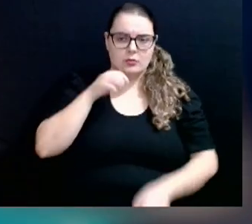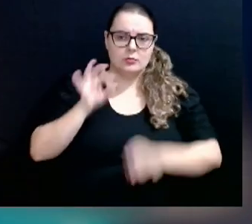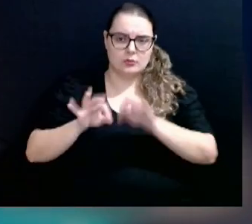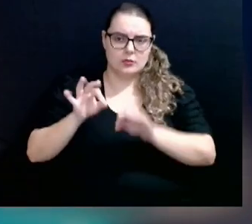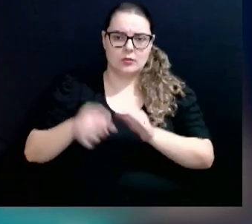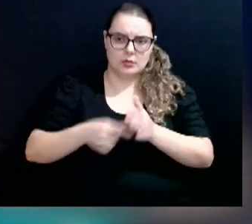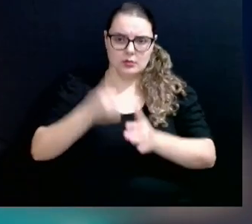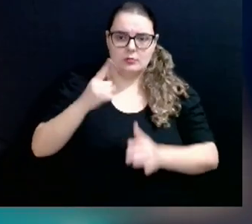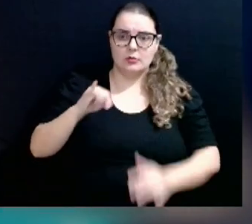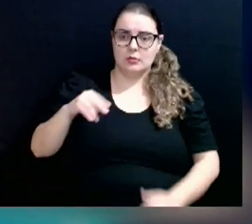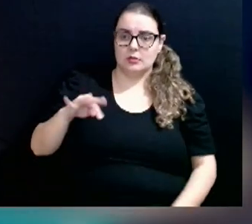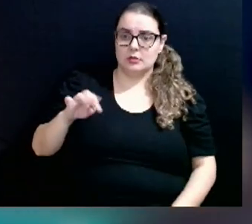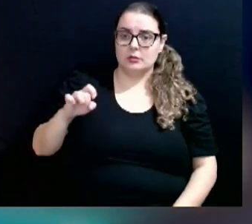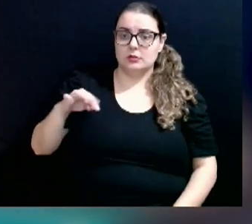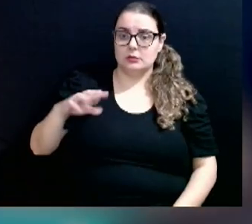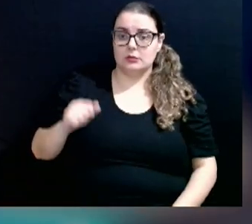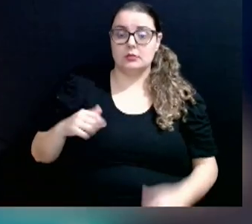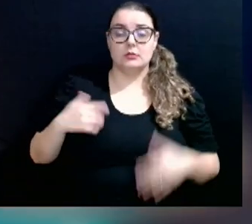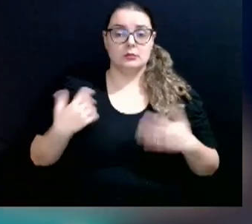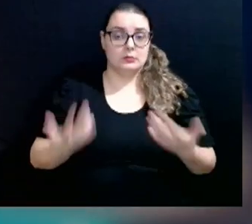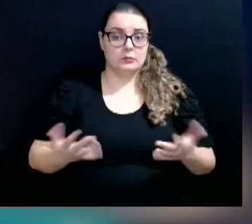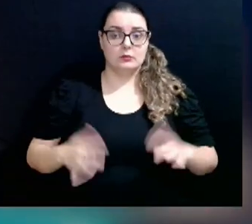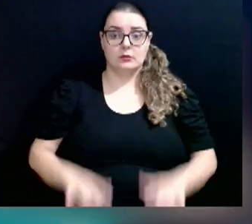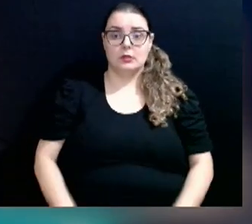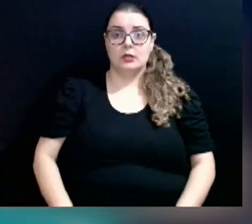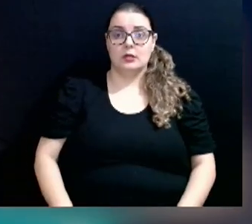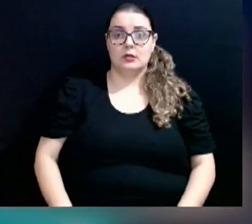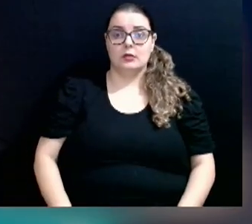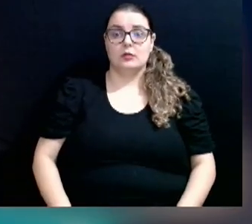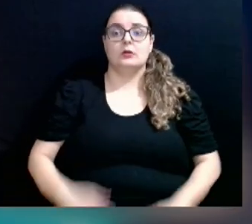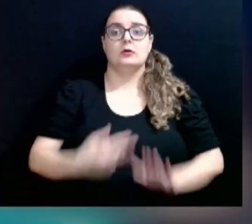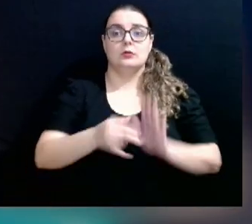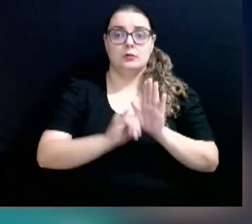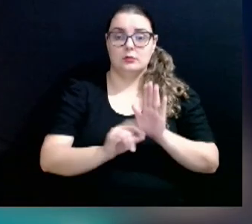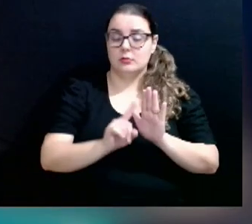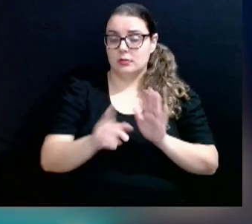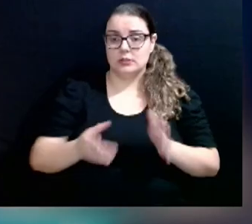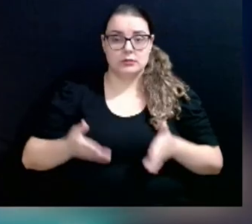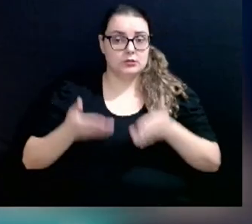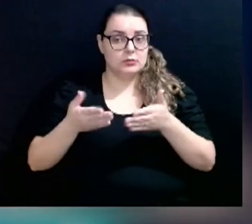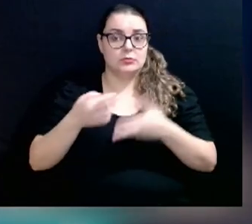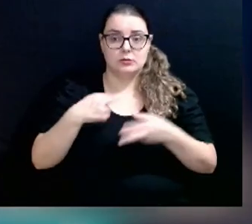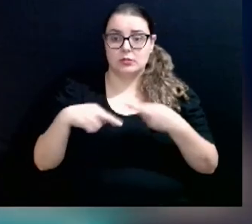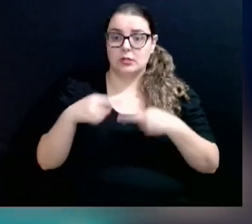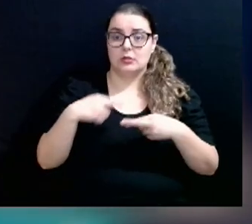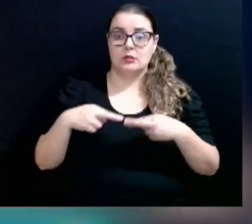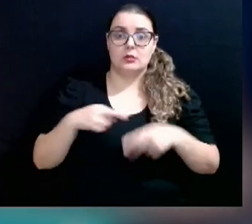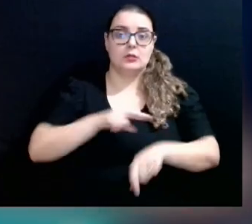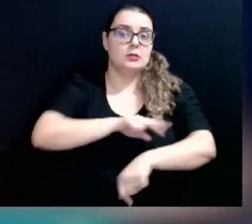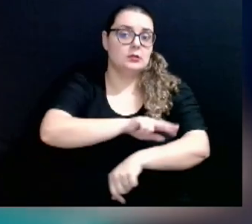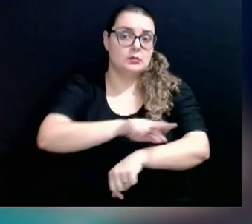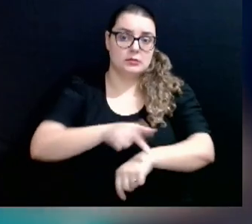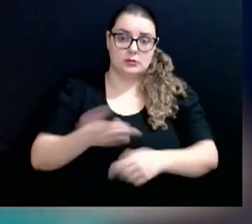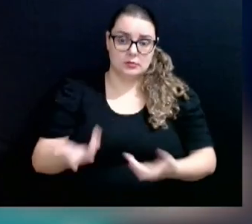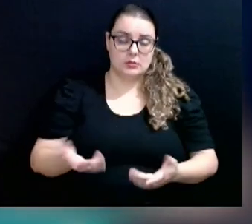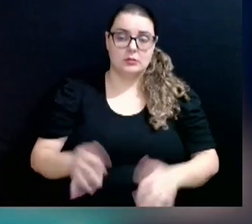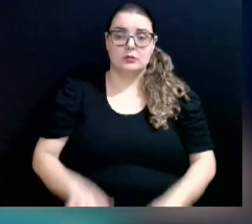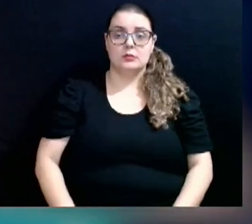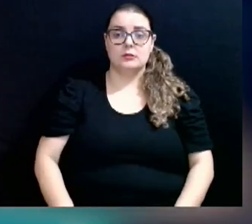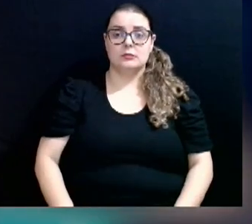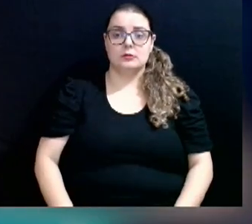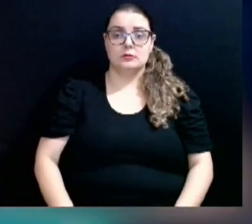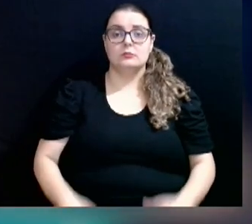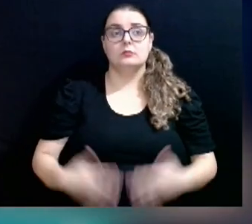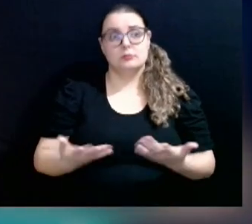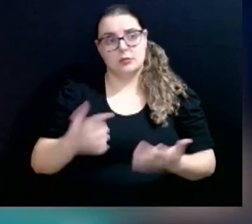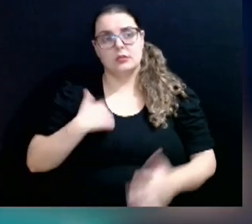instância. O relatório ele não traz a questão da raça, tá? Então, mas a gente sabe